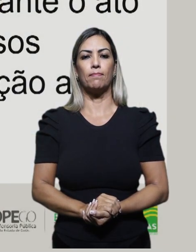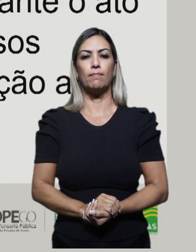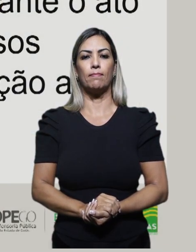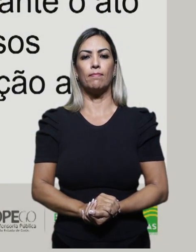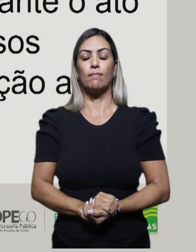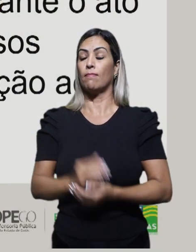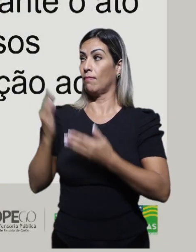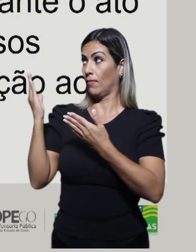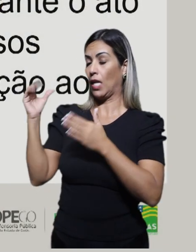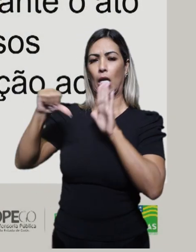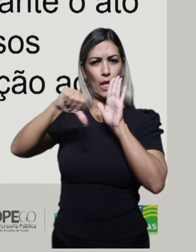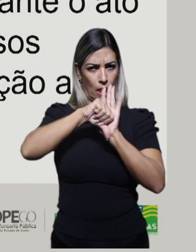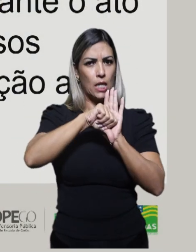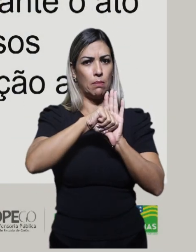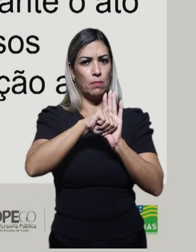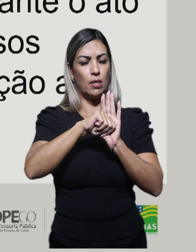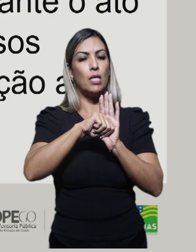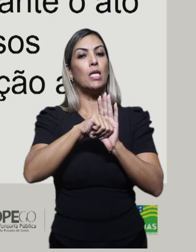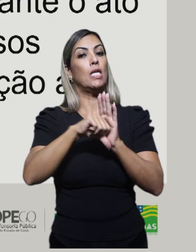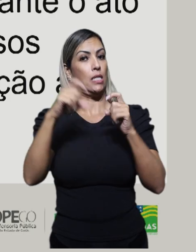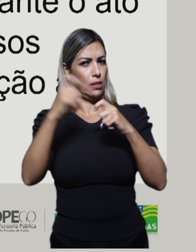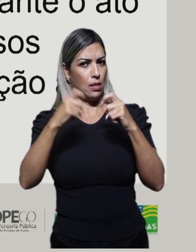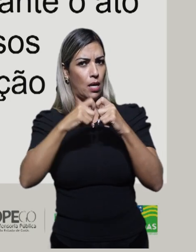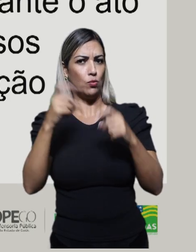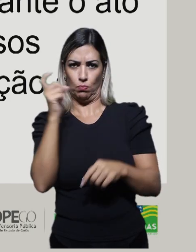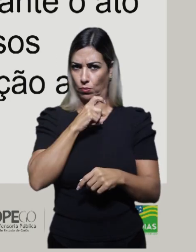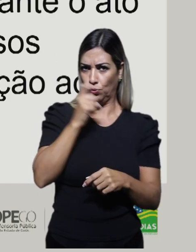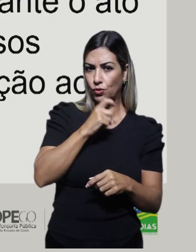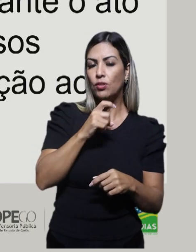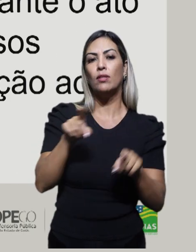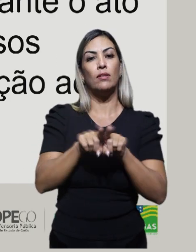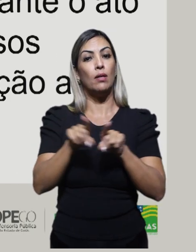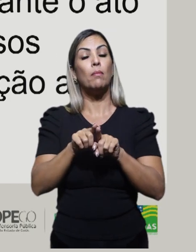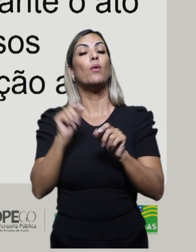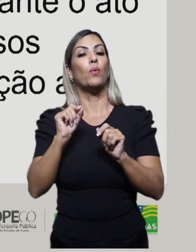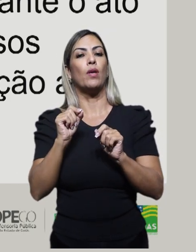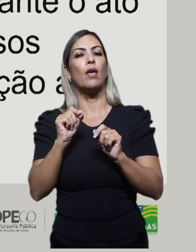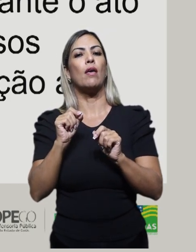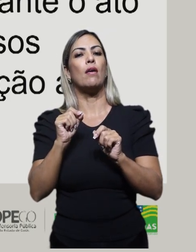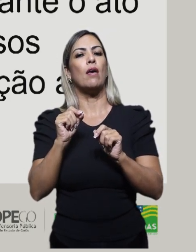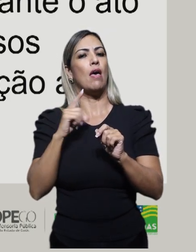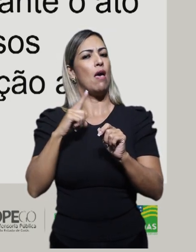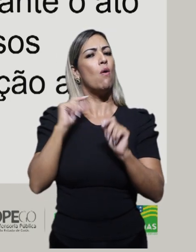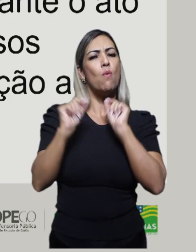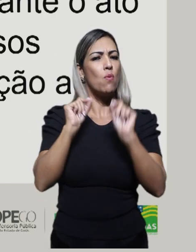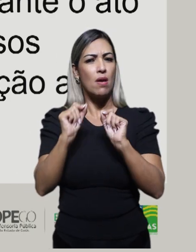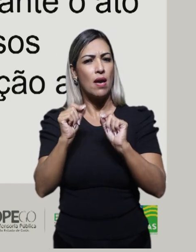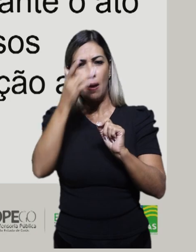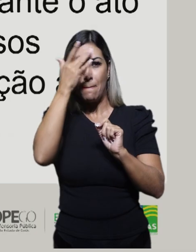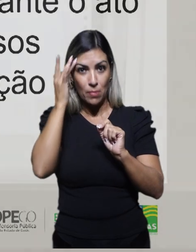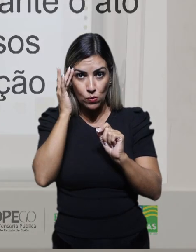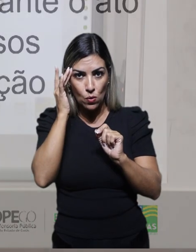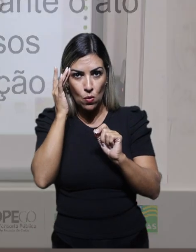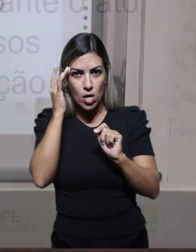Esse crime de violação sexual mediante fraude é o também chamado estelionato sexual, onde a vítima ela